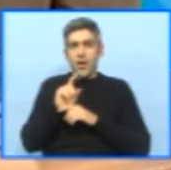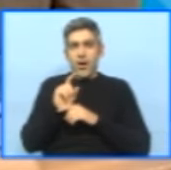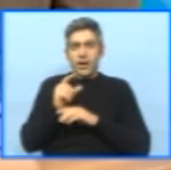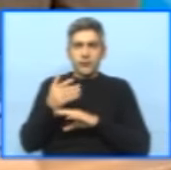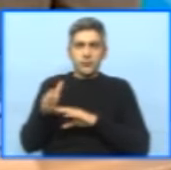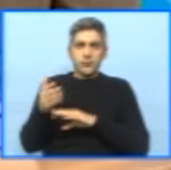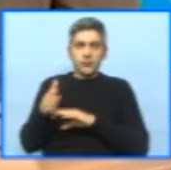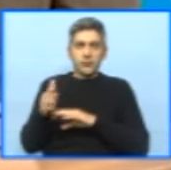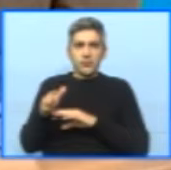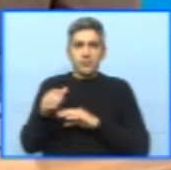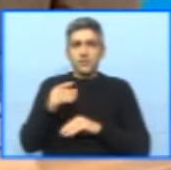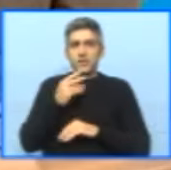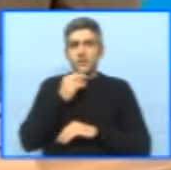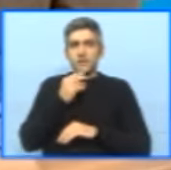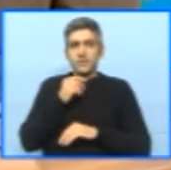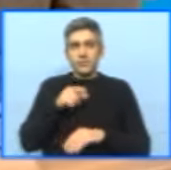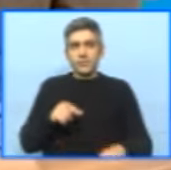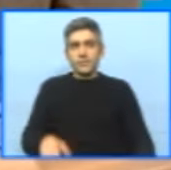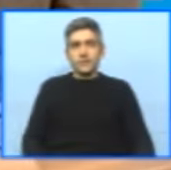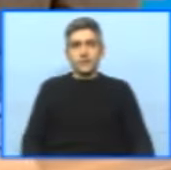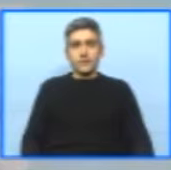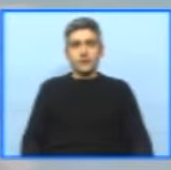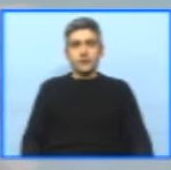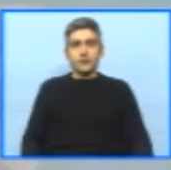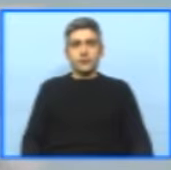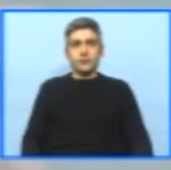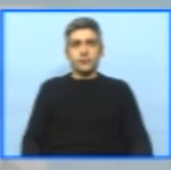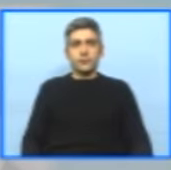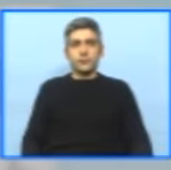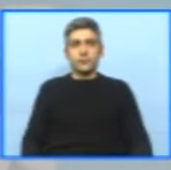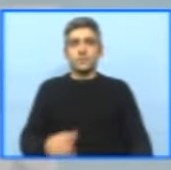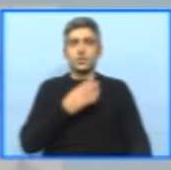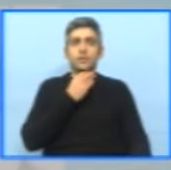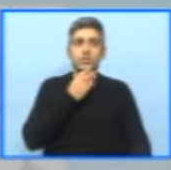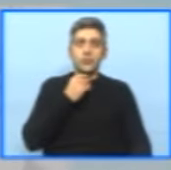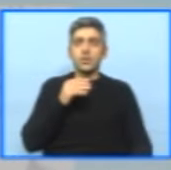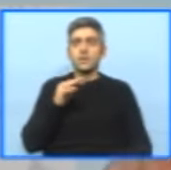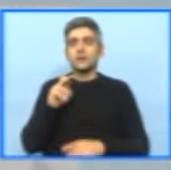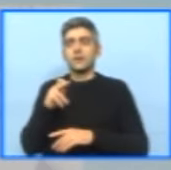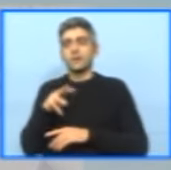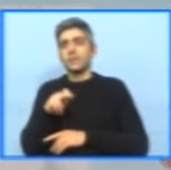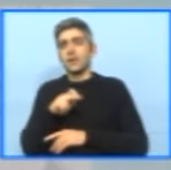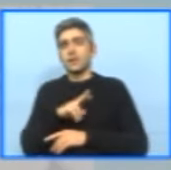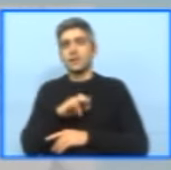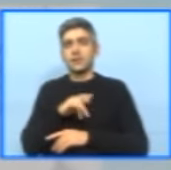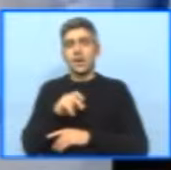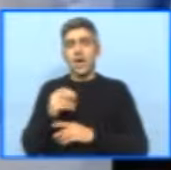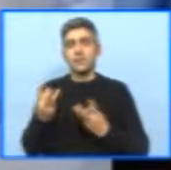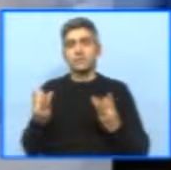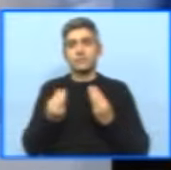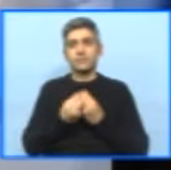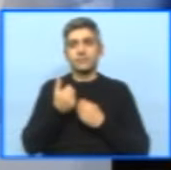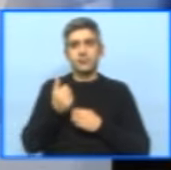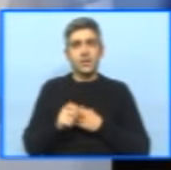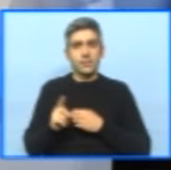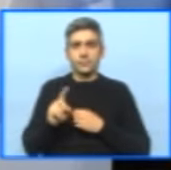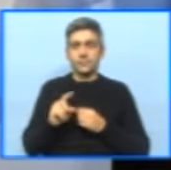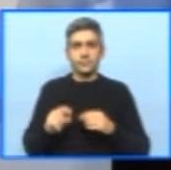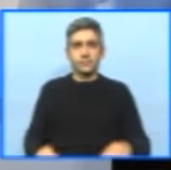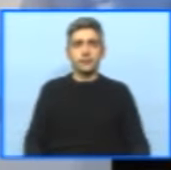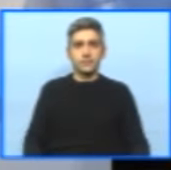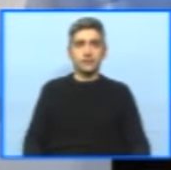marginalizado do judaísmo. Aliás, o texto nota que os judeus não se davam com os samaritanos, exatamente. não é? Essa questão, não é, que aqui aparece